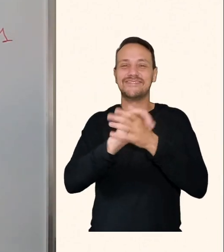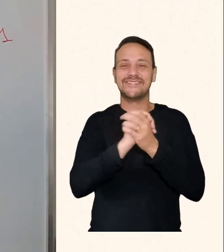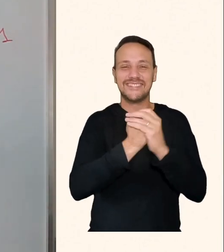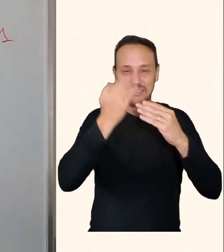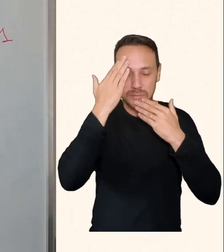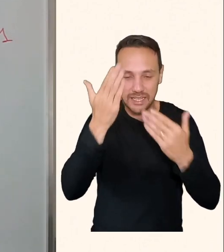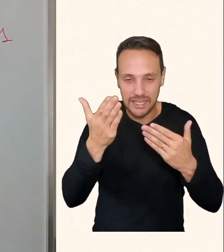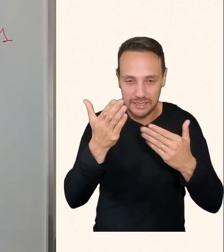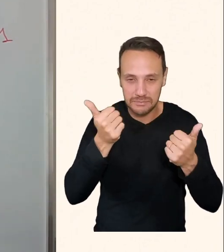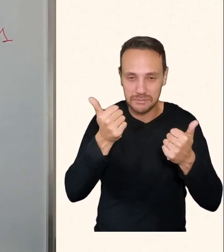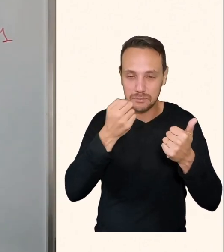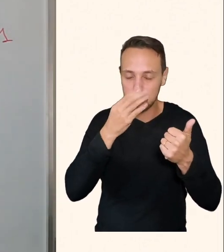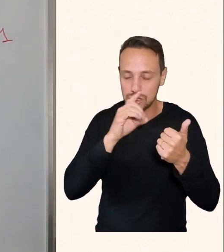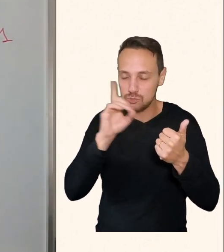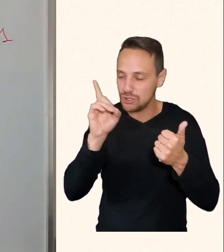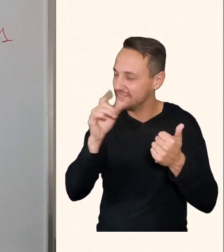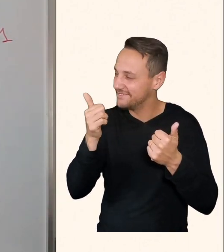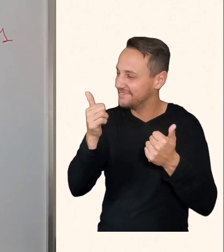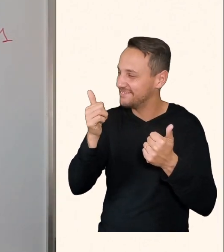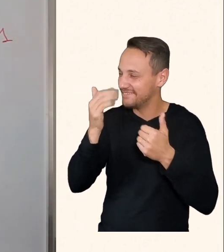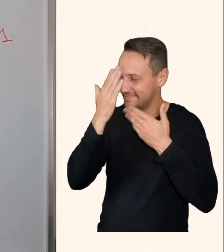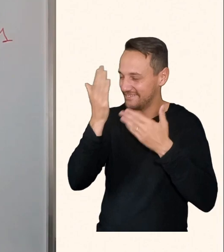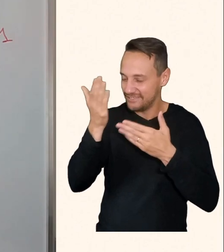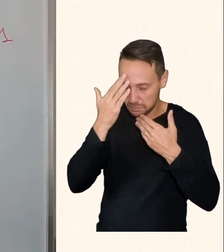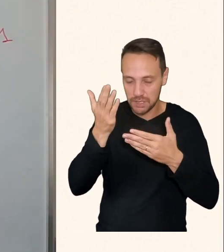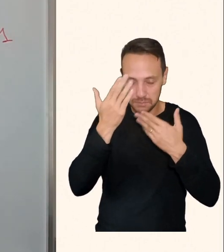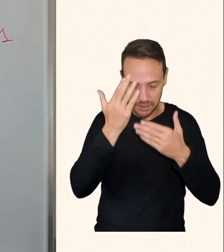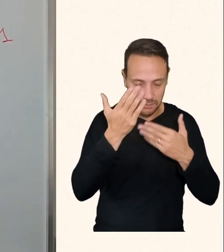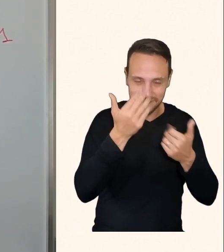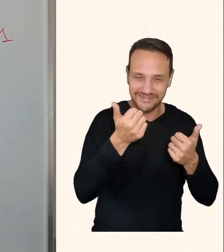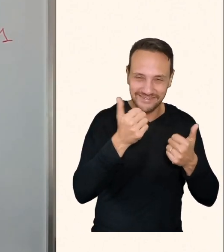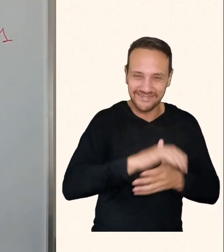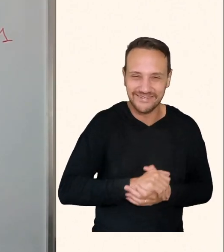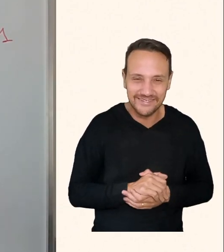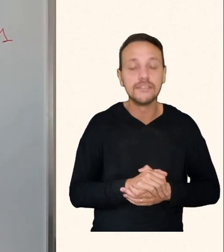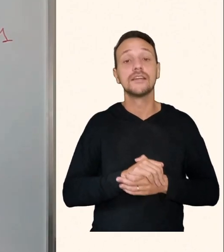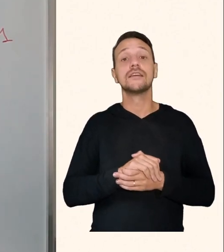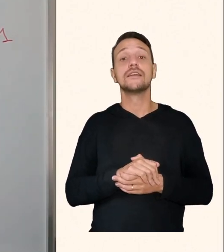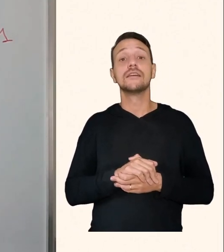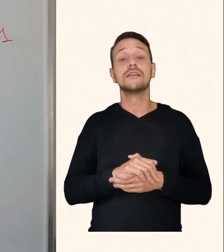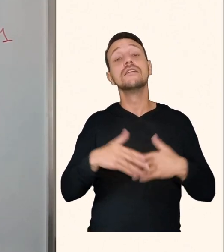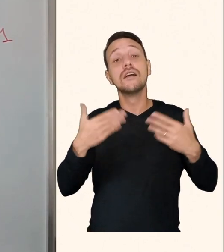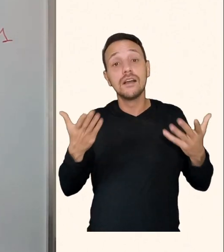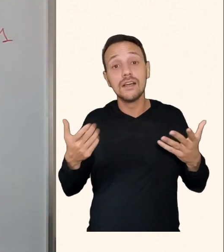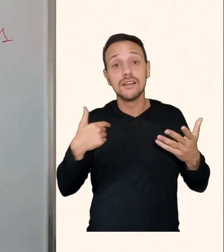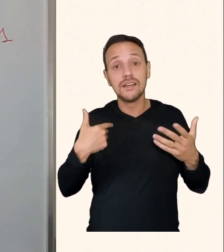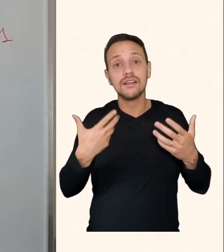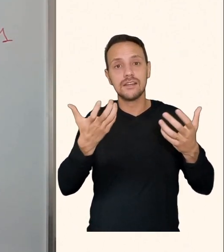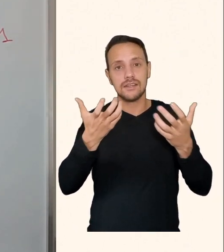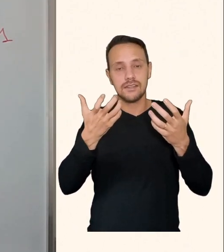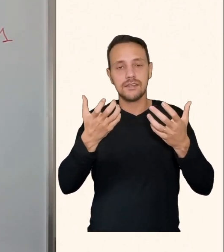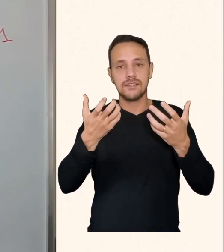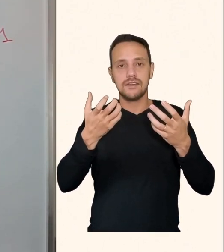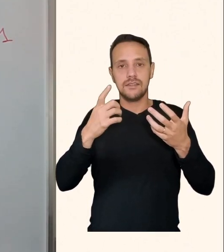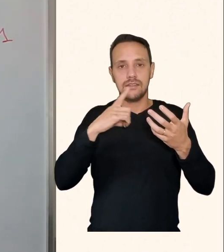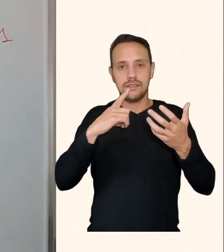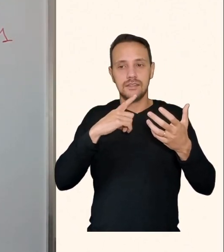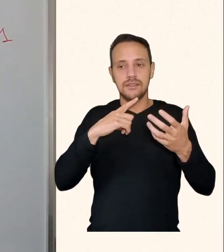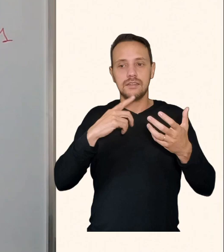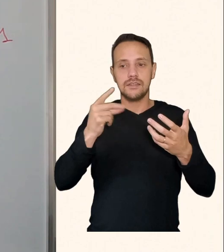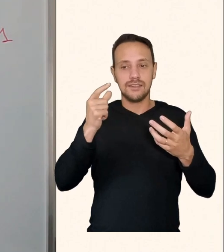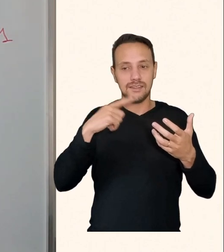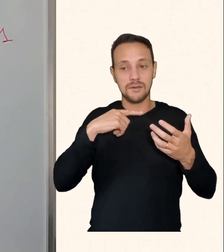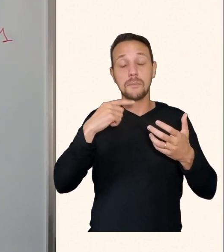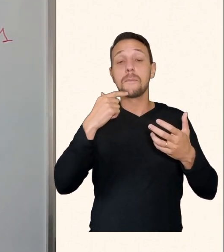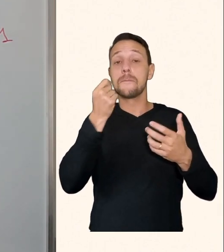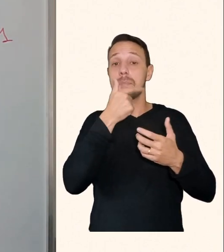muito obrigado. Calma, valeu, pessoal. Muito obrigado. Pessoal, vou contar então, né, dar uma palhinha aqui pra vocês, contar uma piadinha.